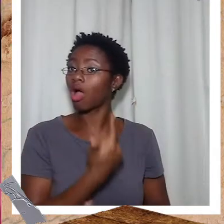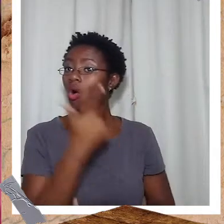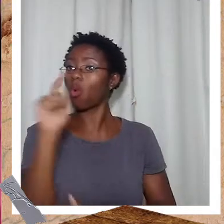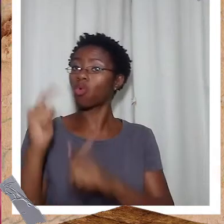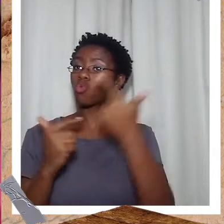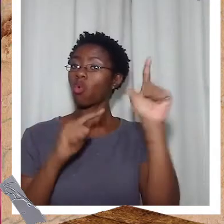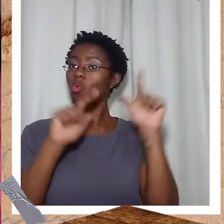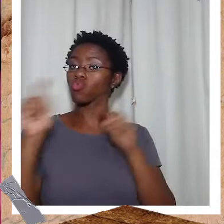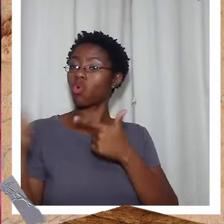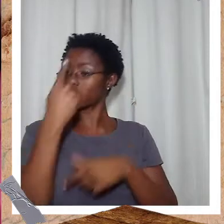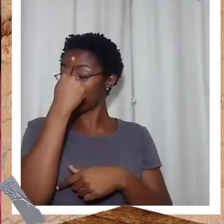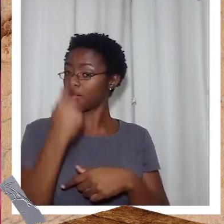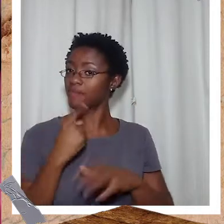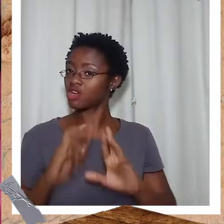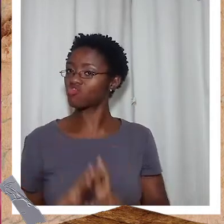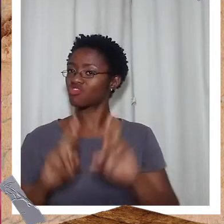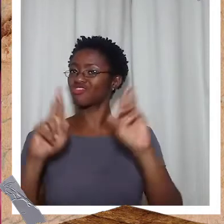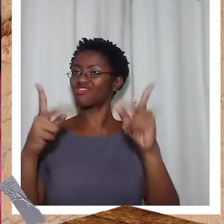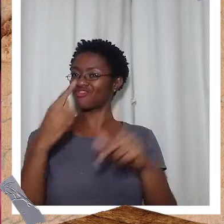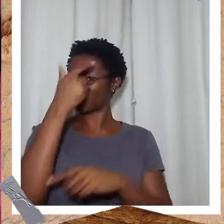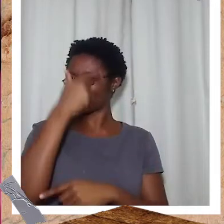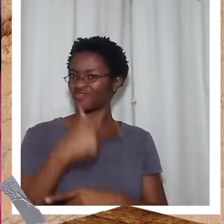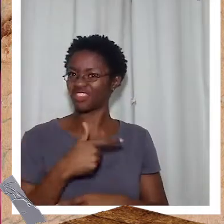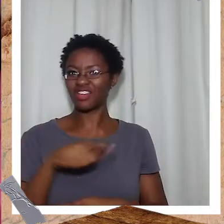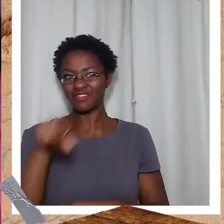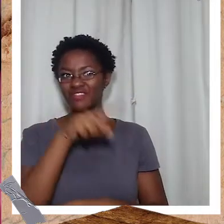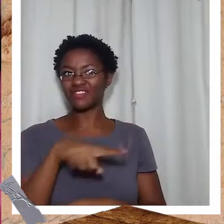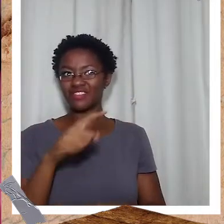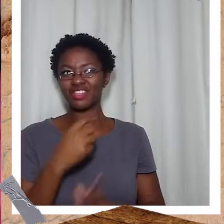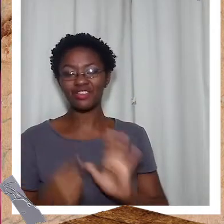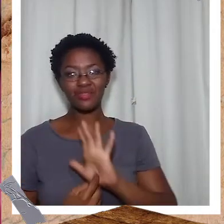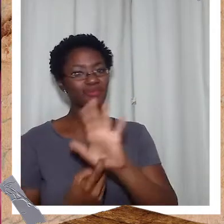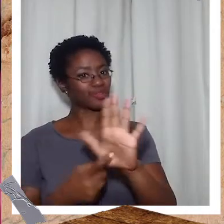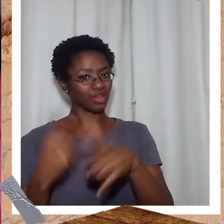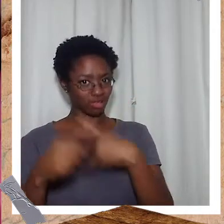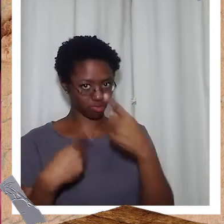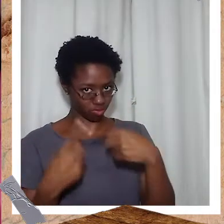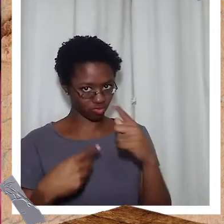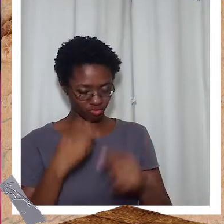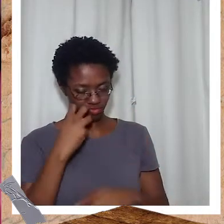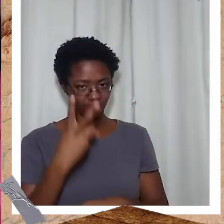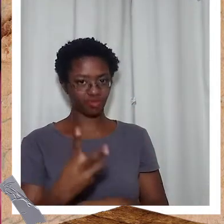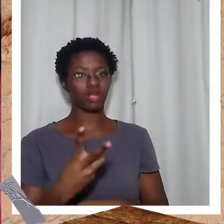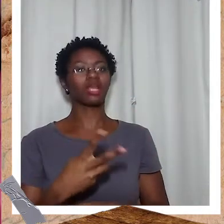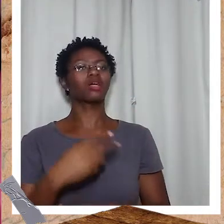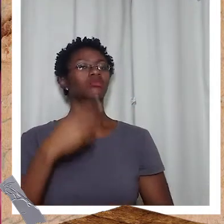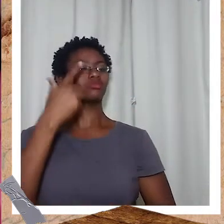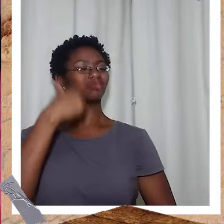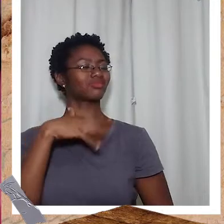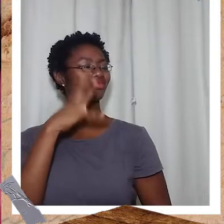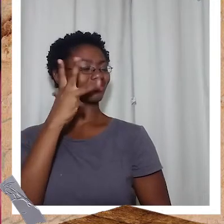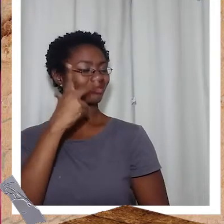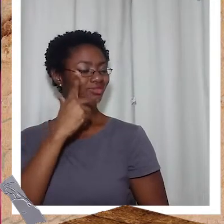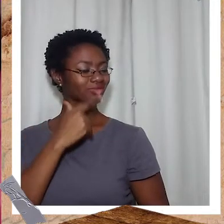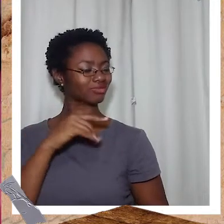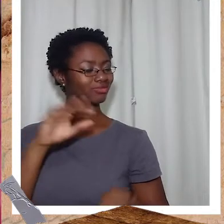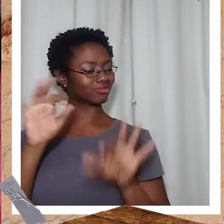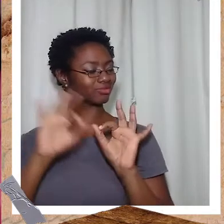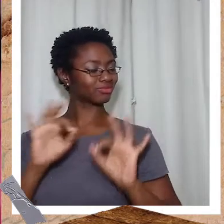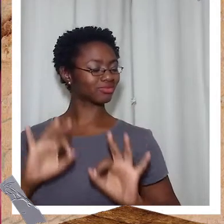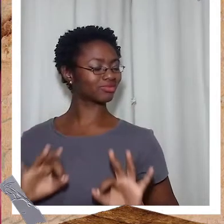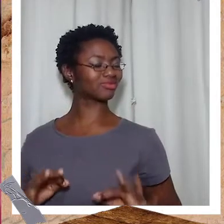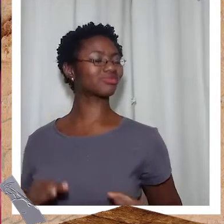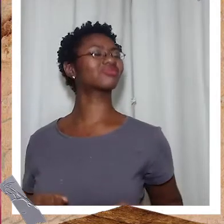imagens de Carolina. Vocês vão ter já uma prova hoje com algumas imagens que a gente vai ver, com Carolina perfilando, vaidosa, sem o